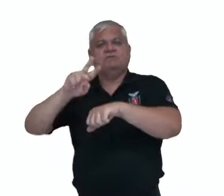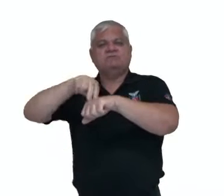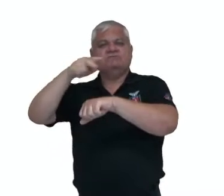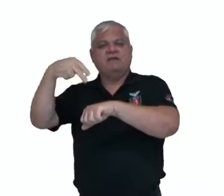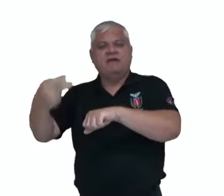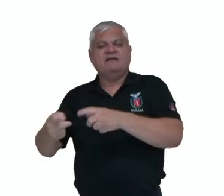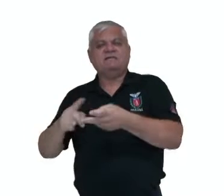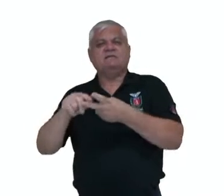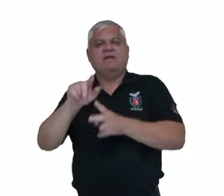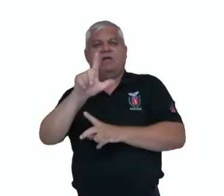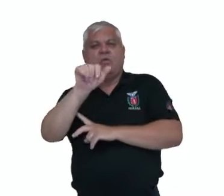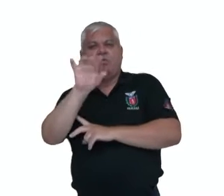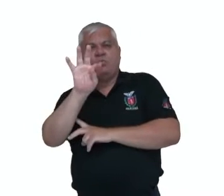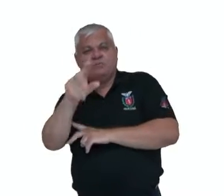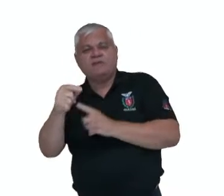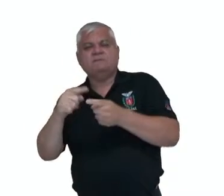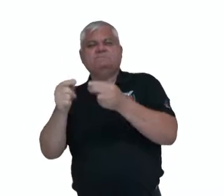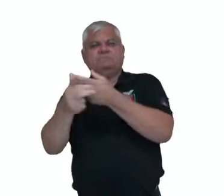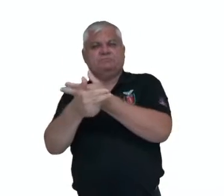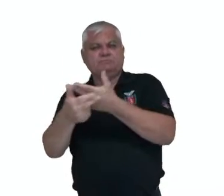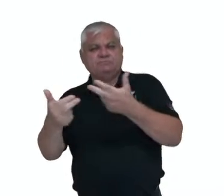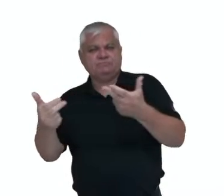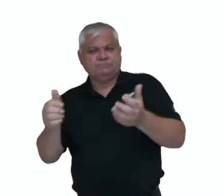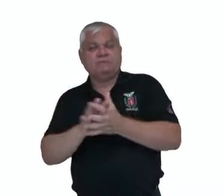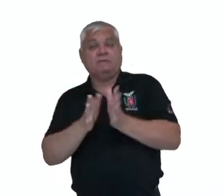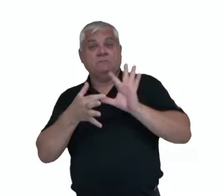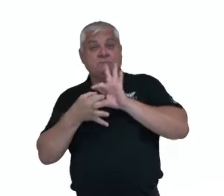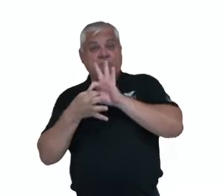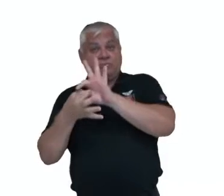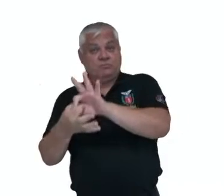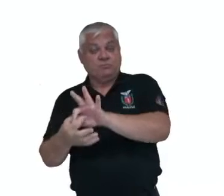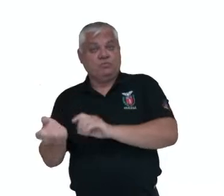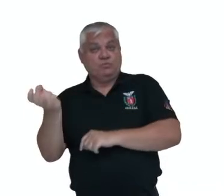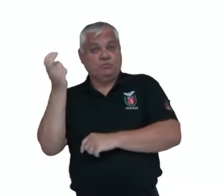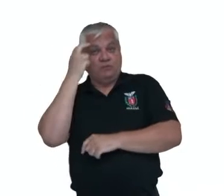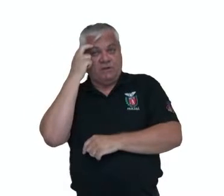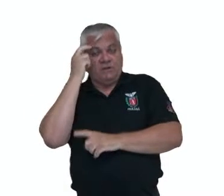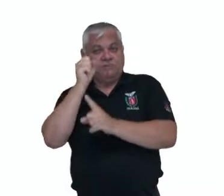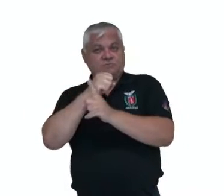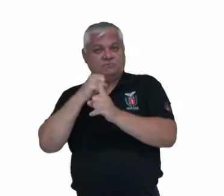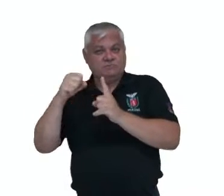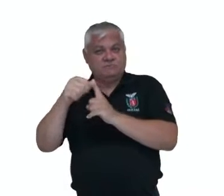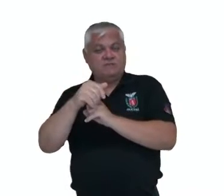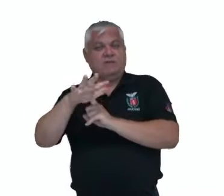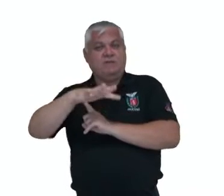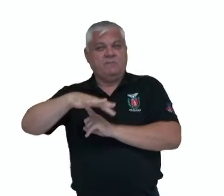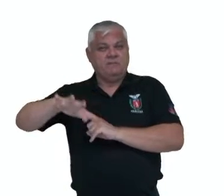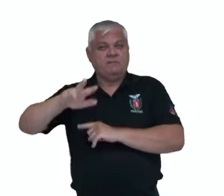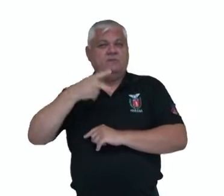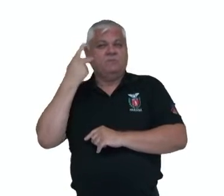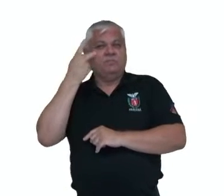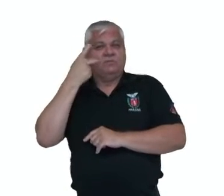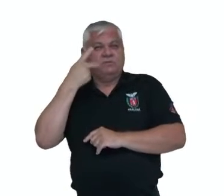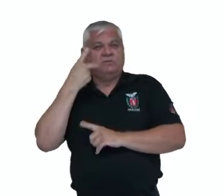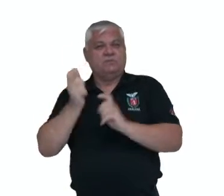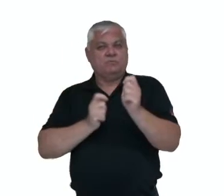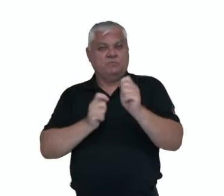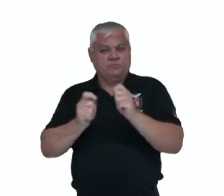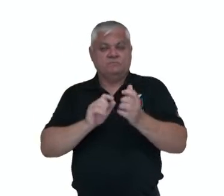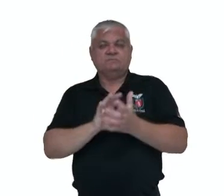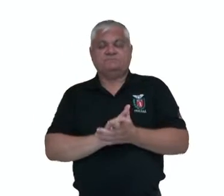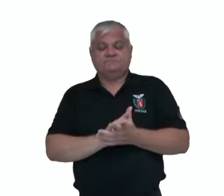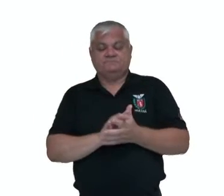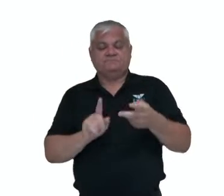lutas, tematizadas e suas relações com o contexto cultural, social, ambiental, político e econômico.